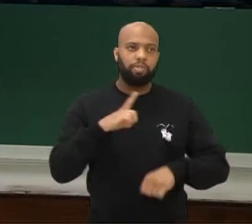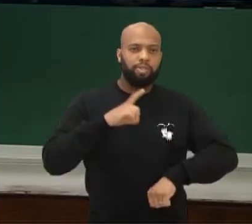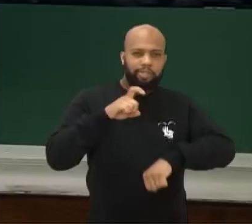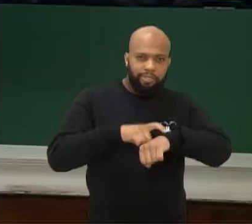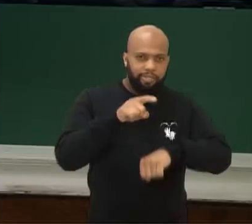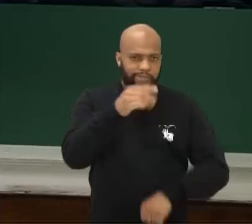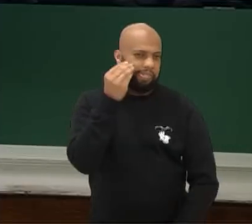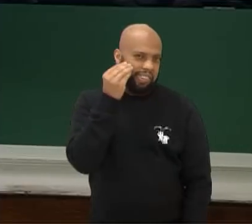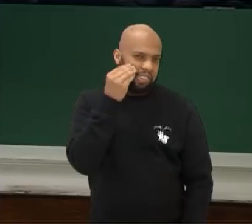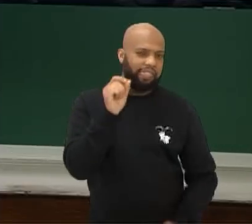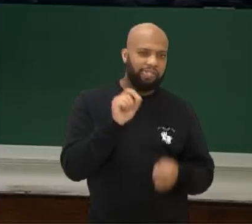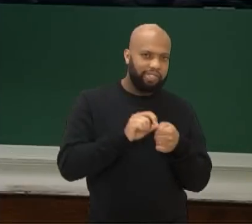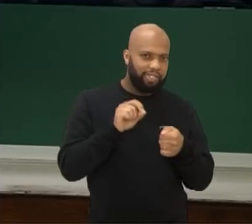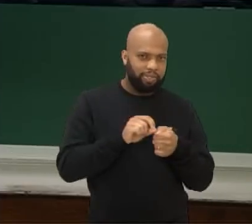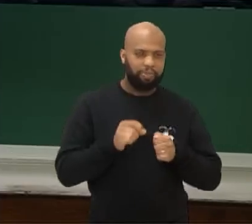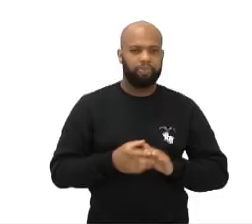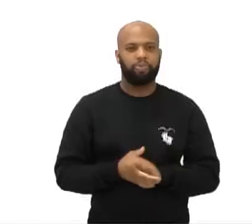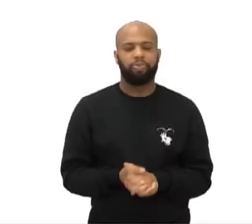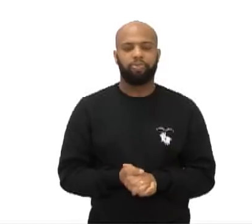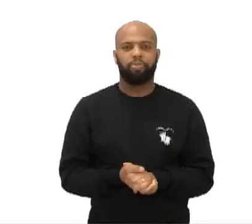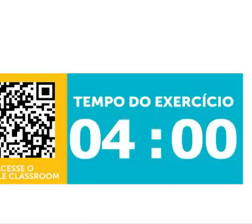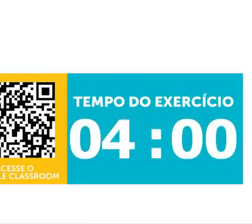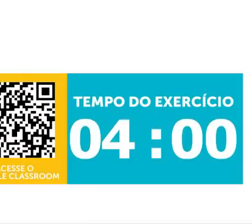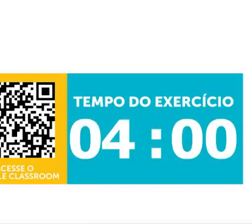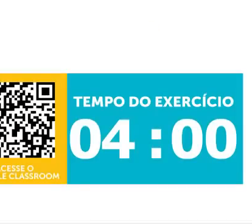tempinho para você tentar resolver.